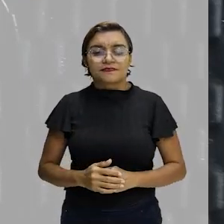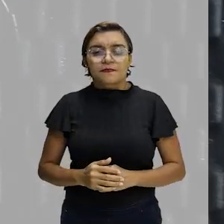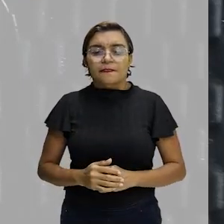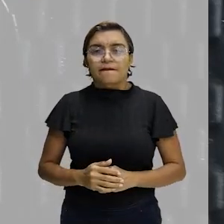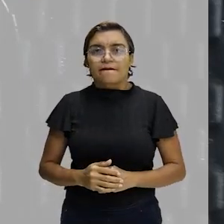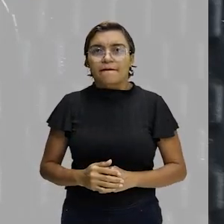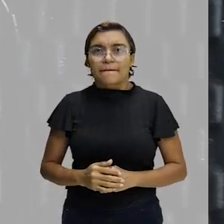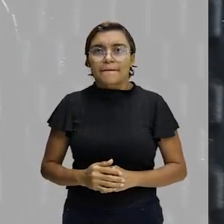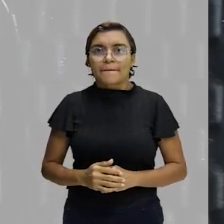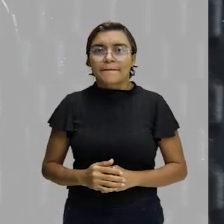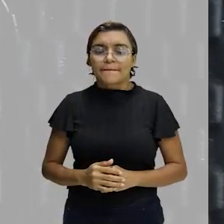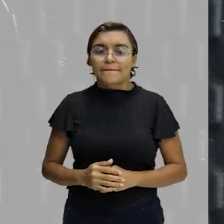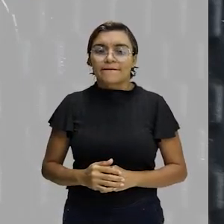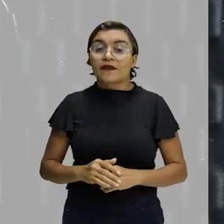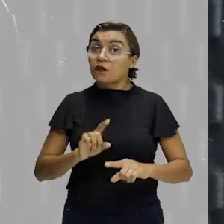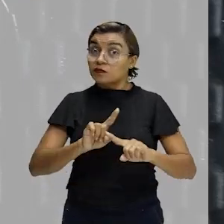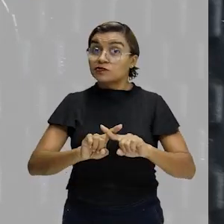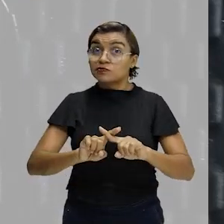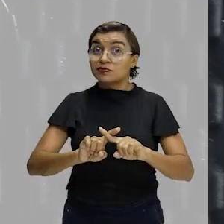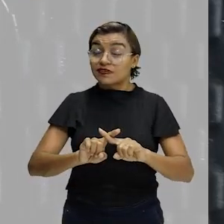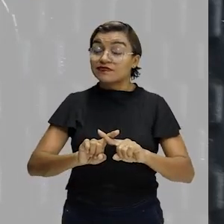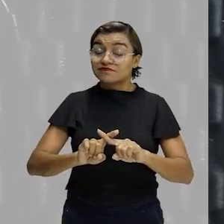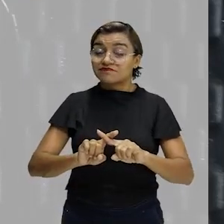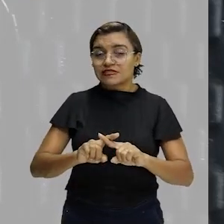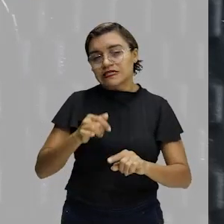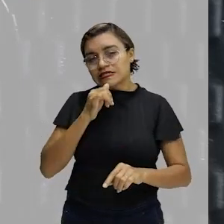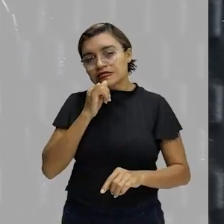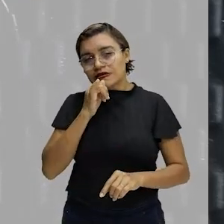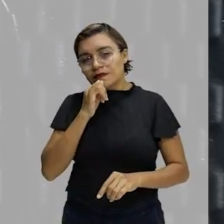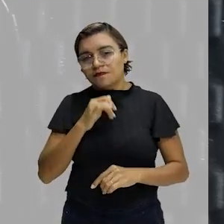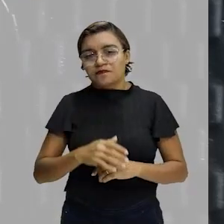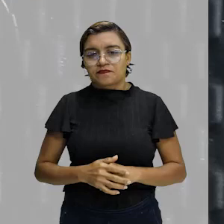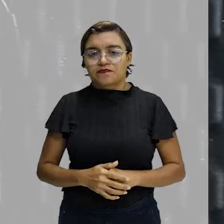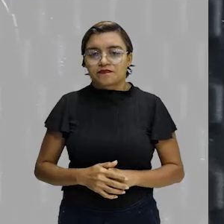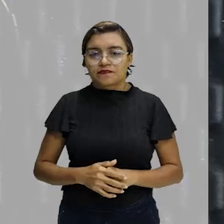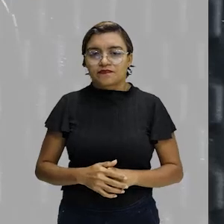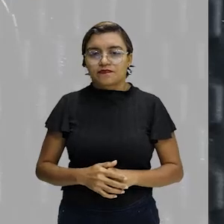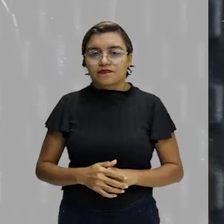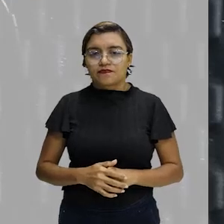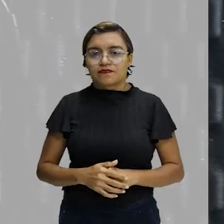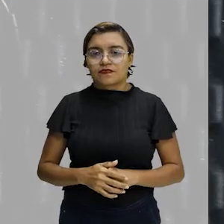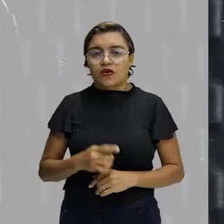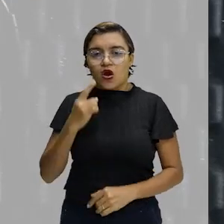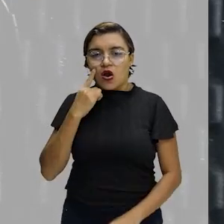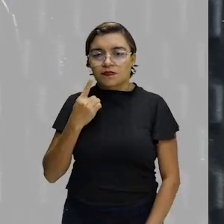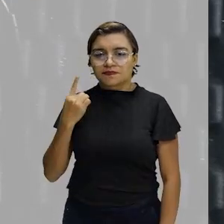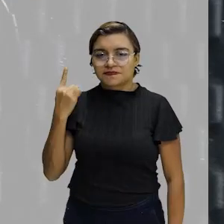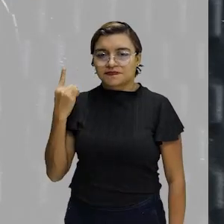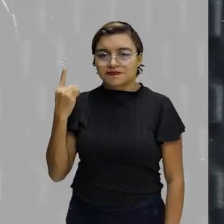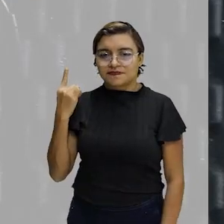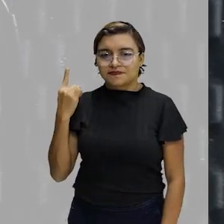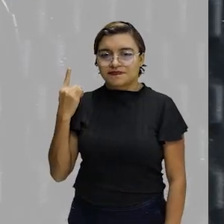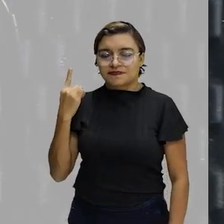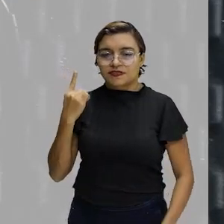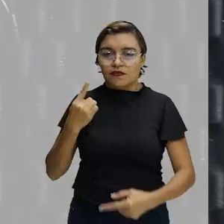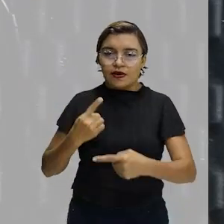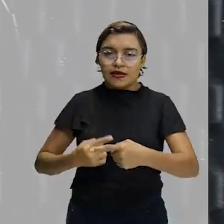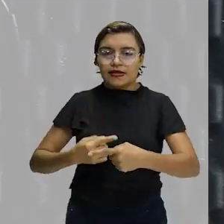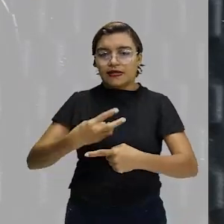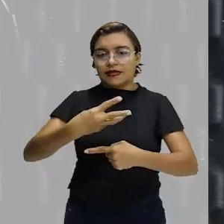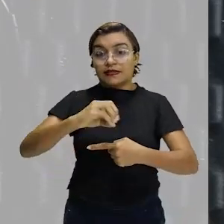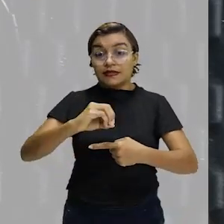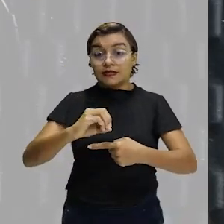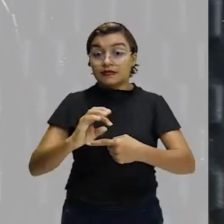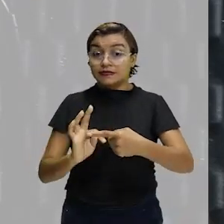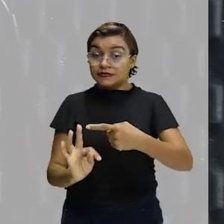fazer a multiplicação, tá? Então, eu tenho 30 vezes o menos 1, dá o próprio menos 30 sobre t. E